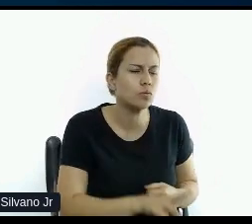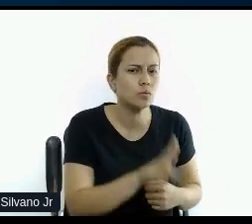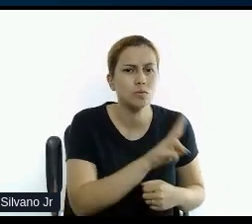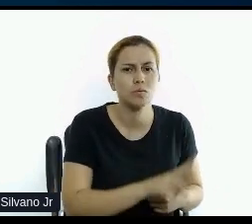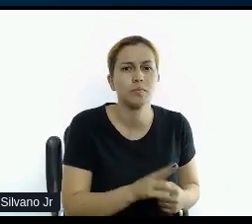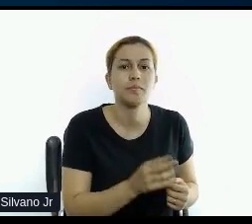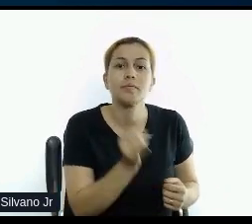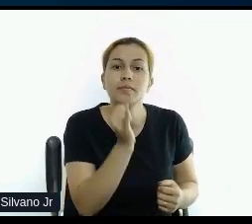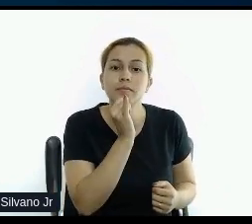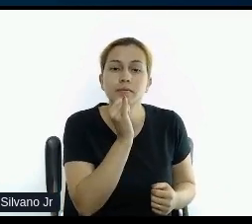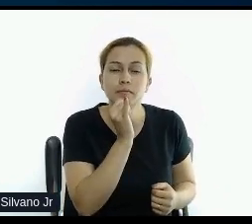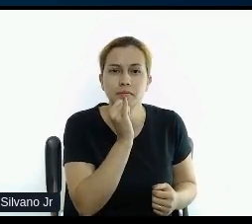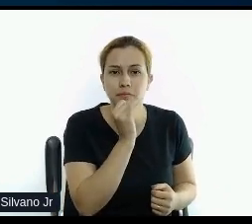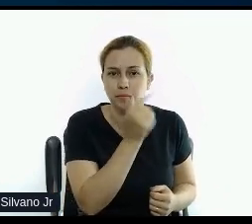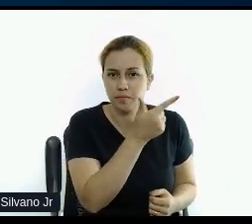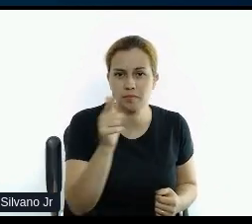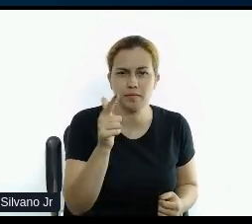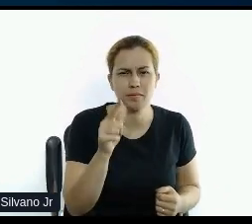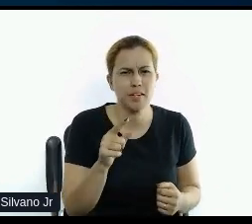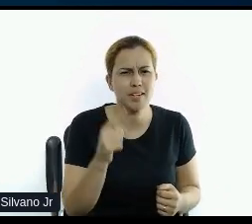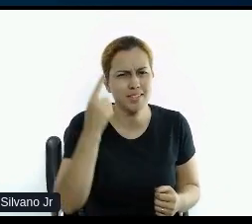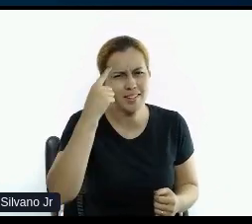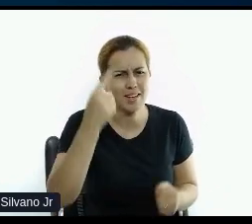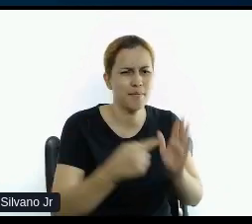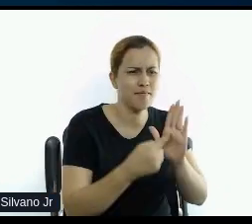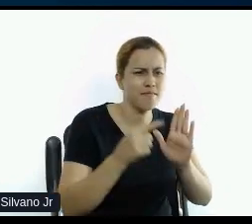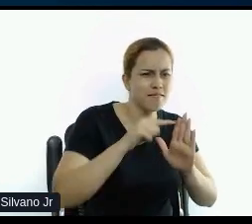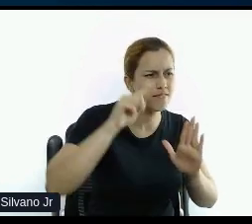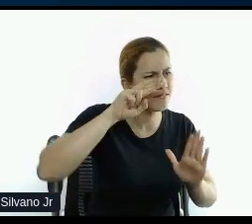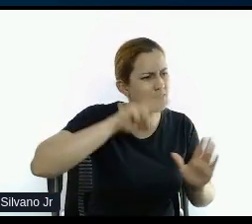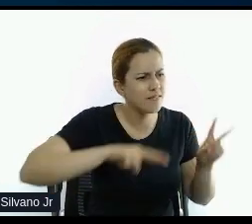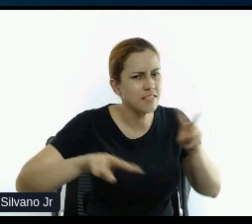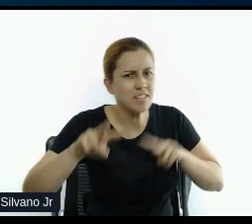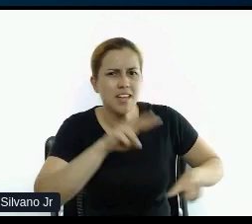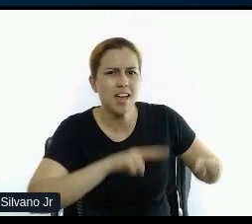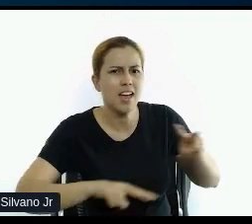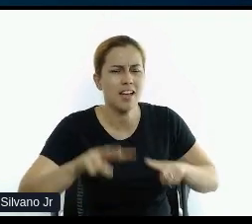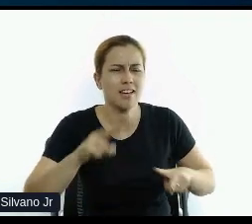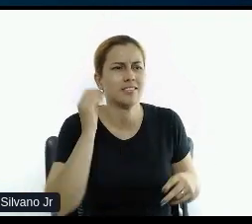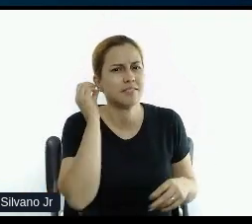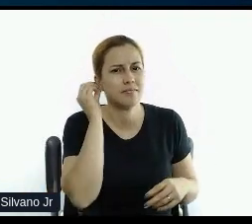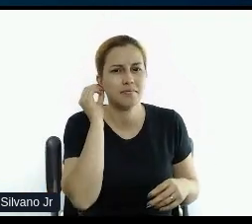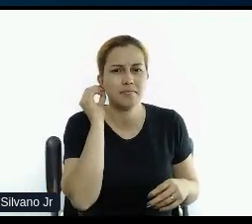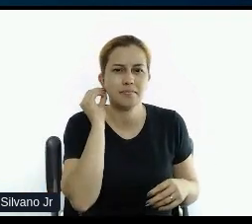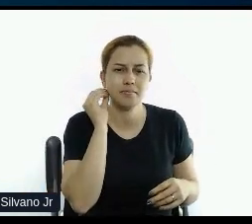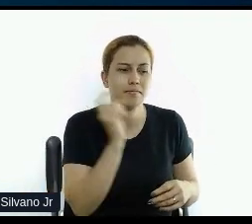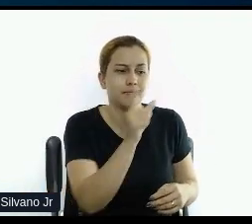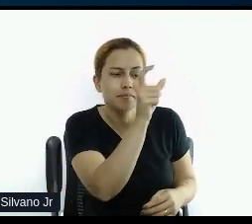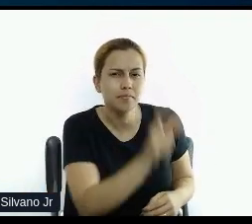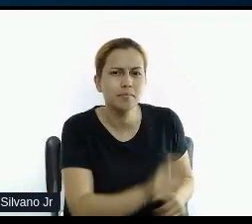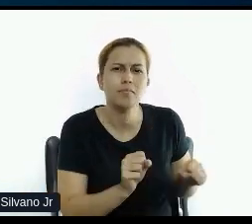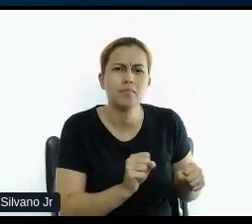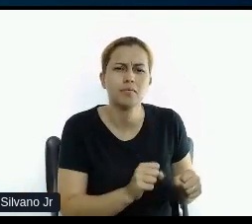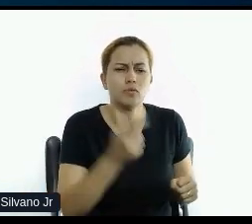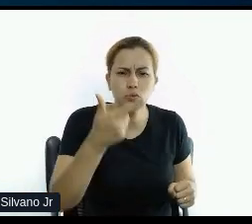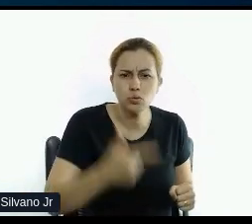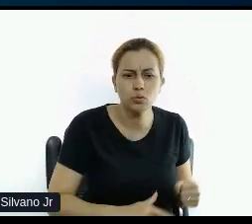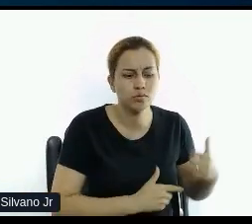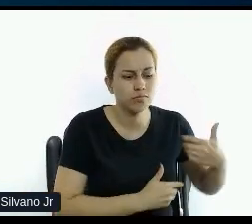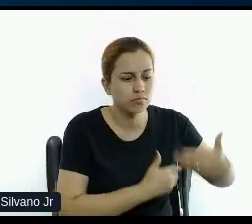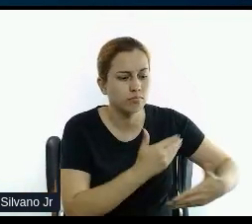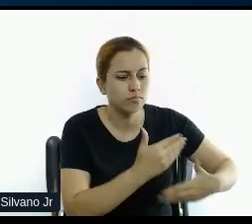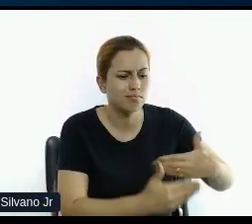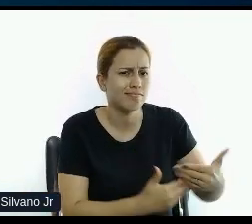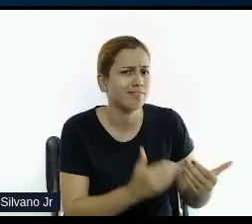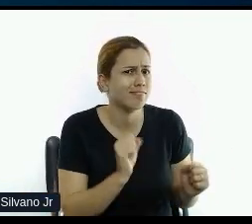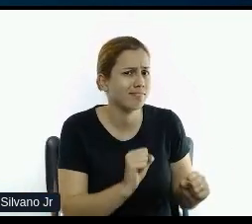né, o bias é o que a gente chama de viés. Então, o modelo ele pode ter um viés muito grande. O modelo pode reproduzir aspectos de discriminação que ele